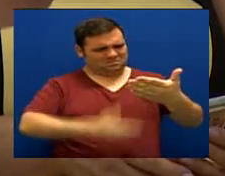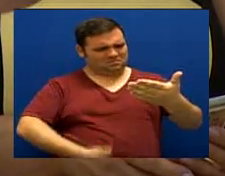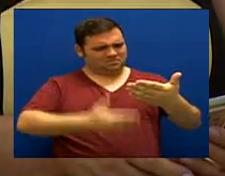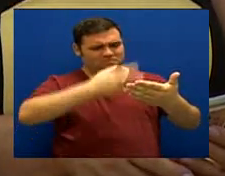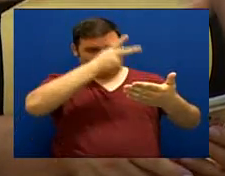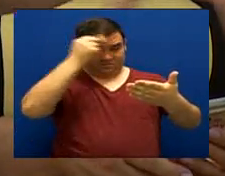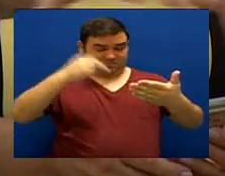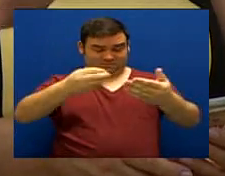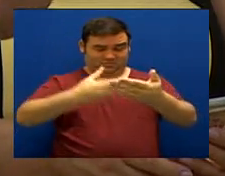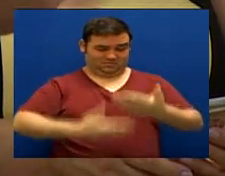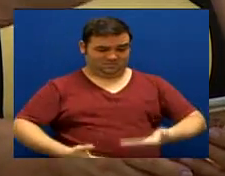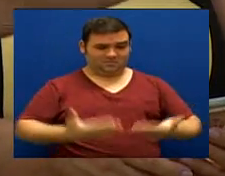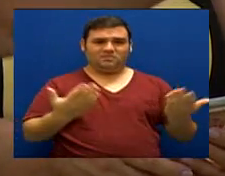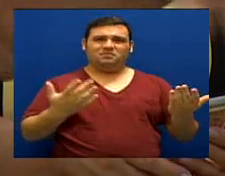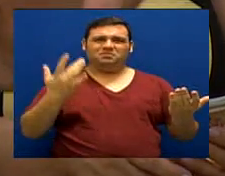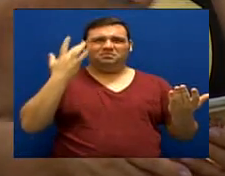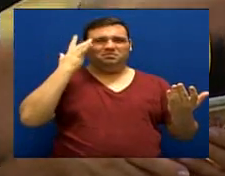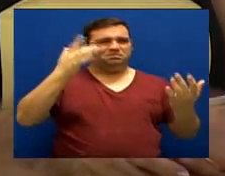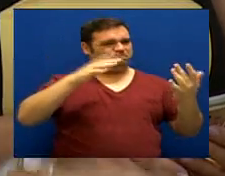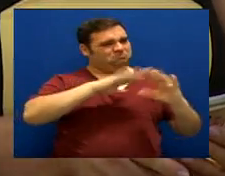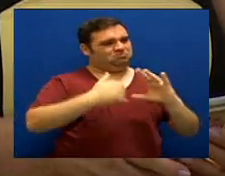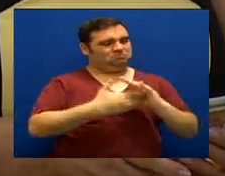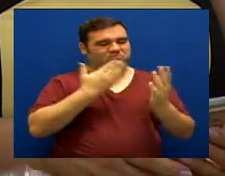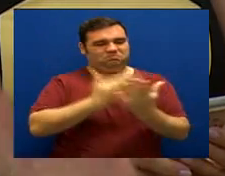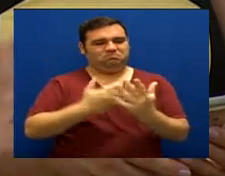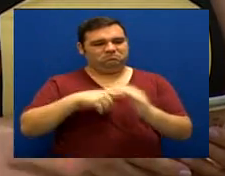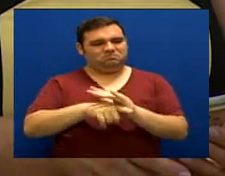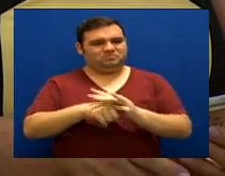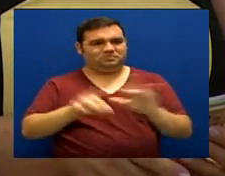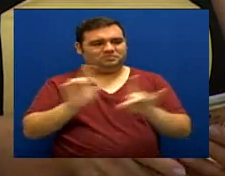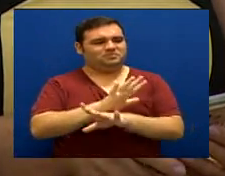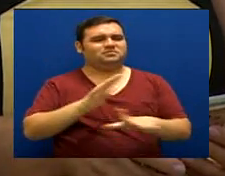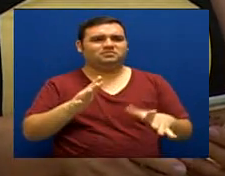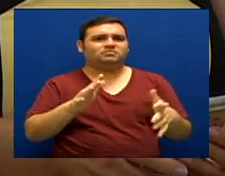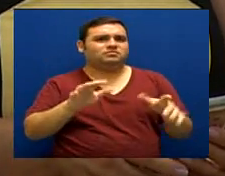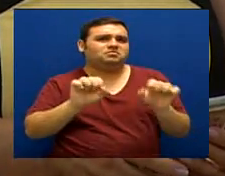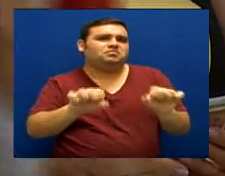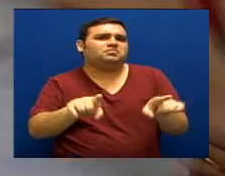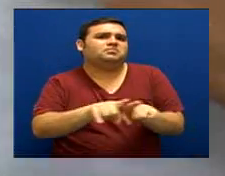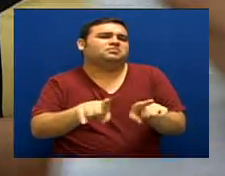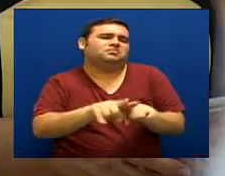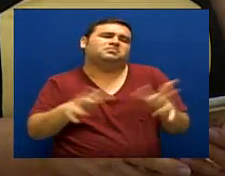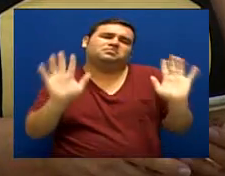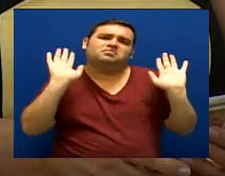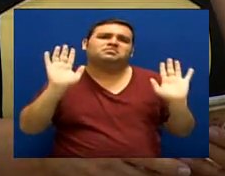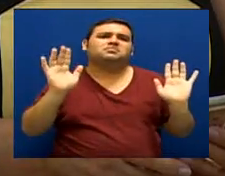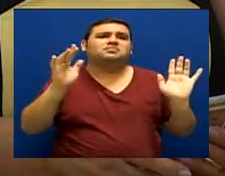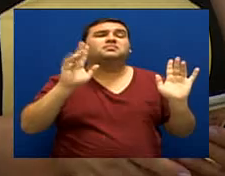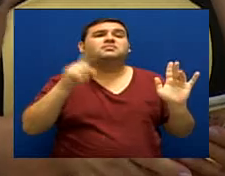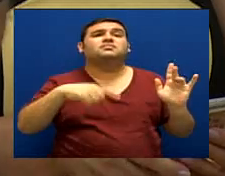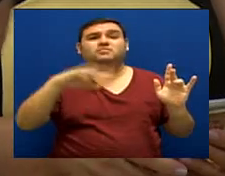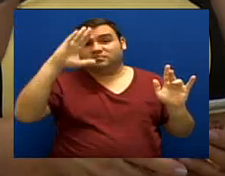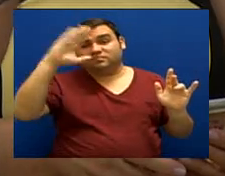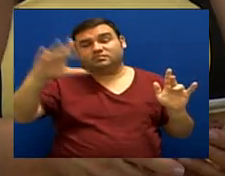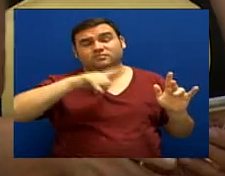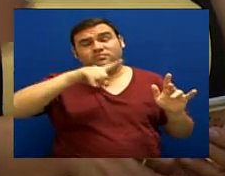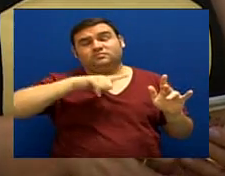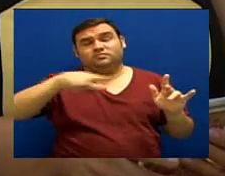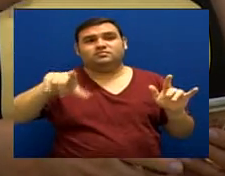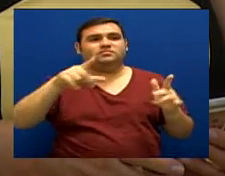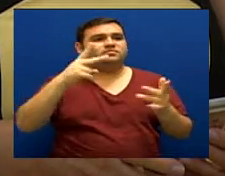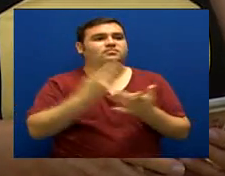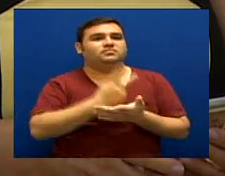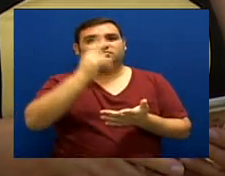o executivo mandou deve tá tudo analisado tudo em ordem e deve estar em óleo um parto da premissa de de